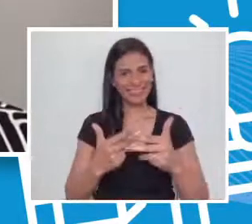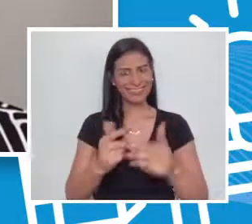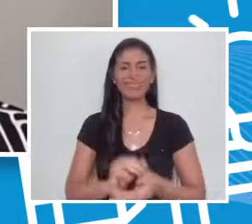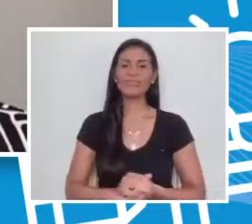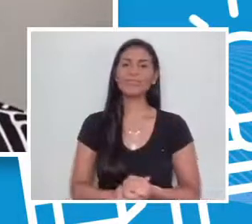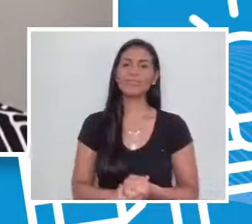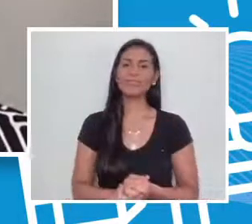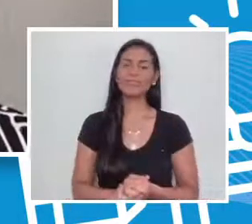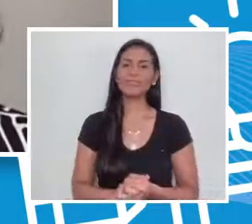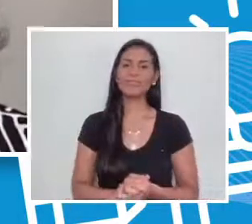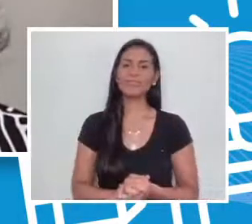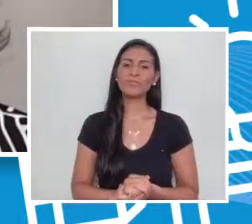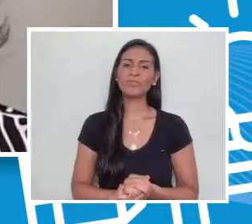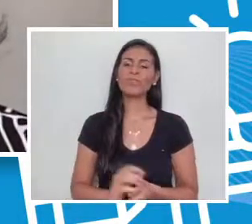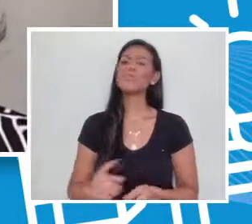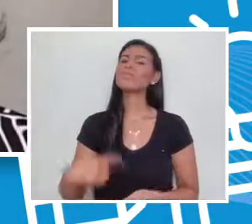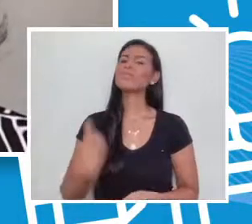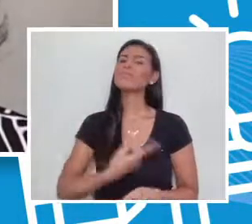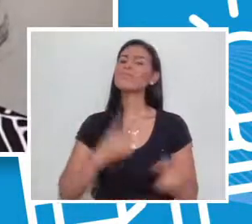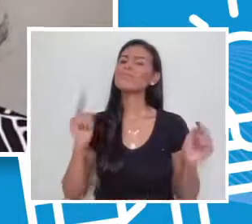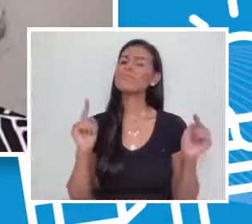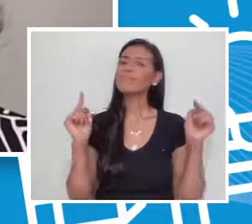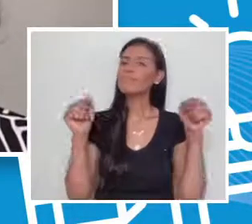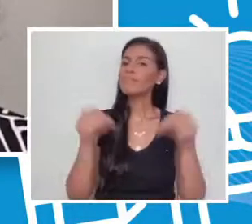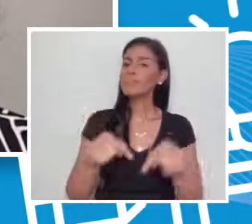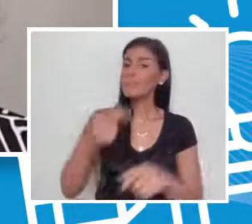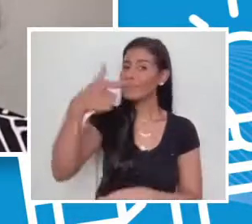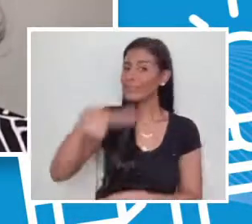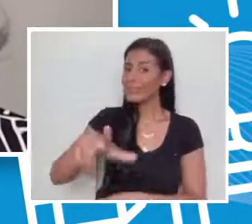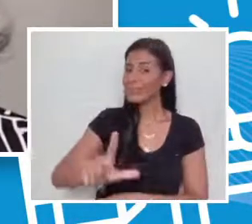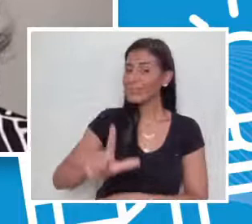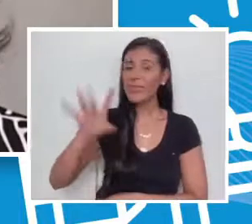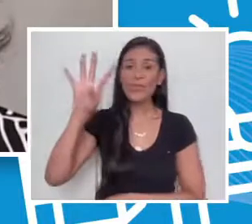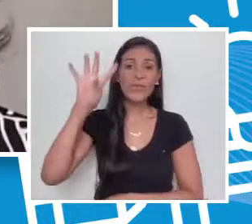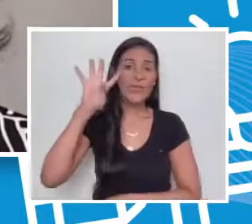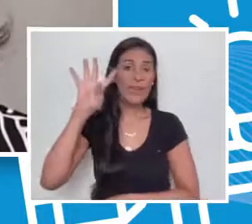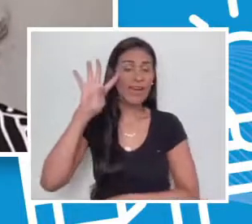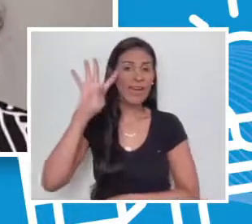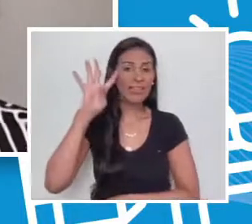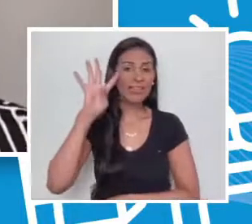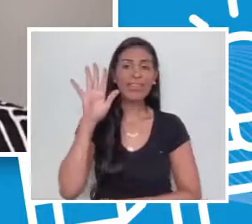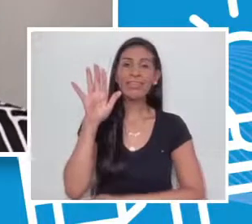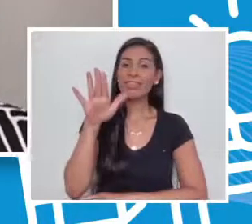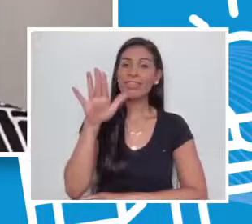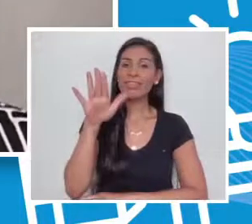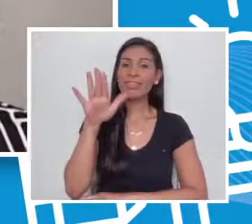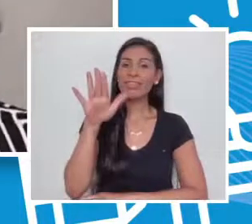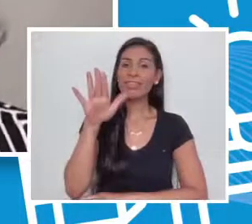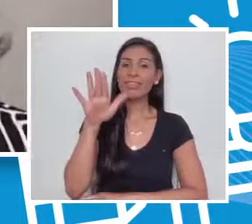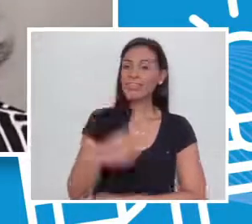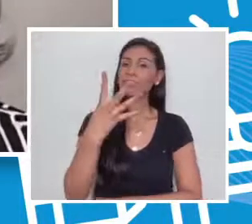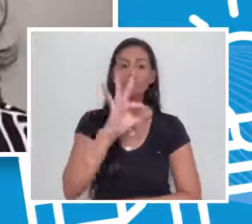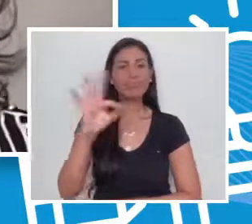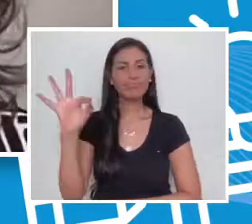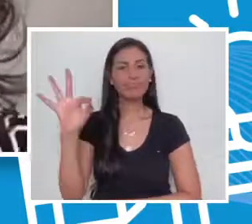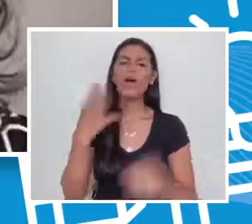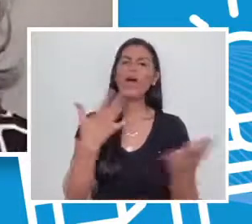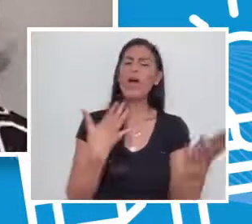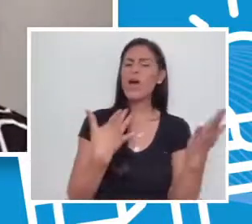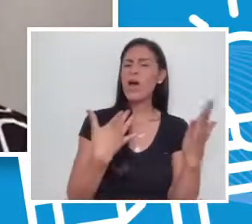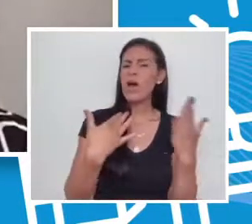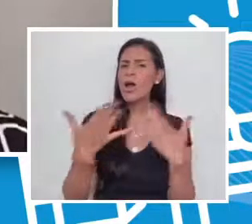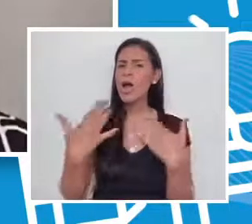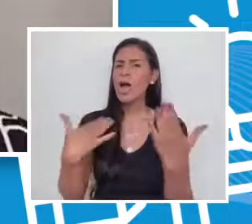Estamos aqui mais uma vez, na quarta-feira, às 16h, para conversar